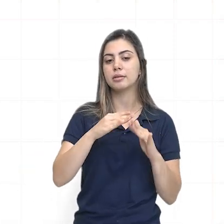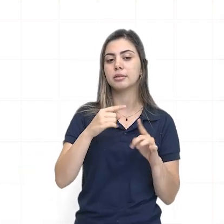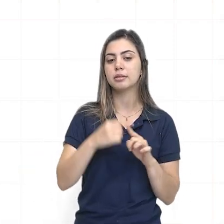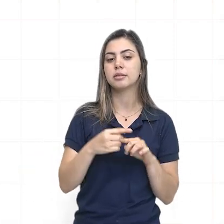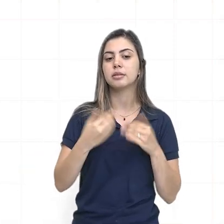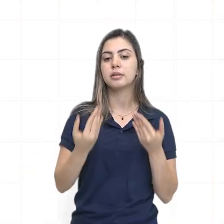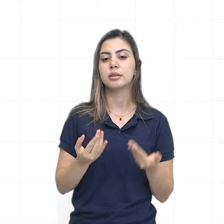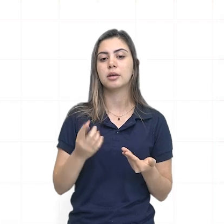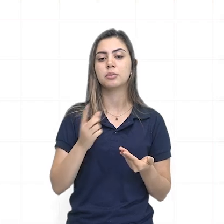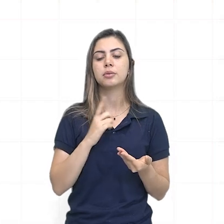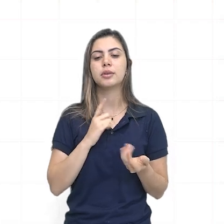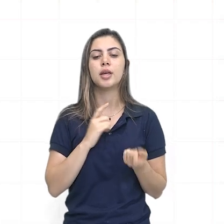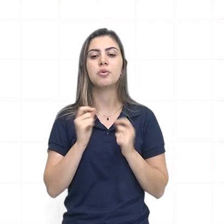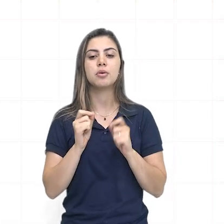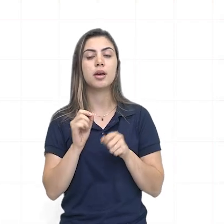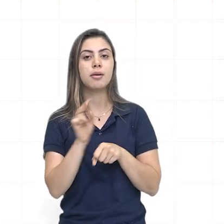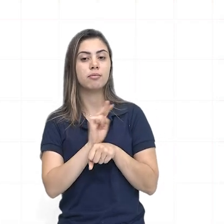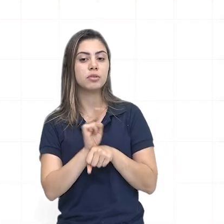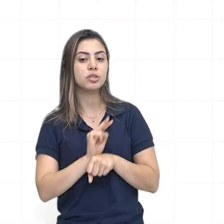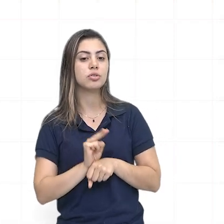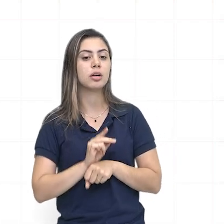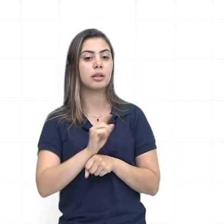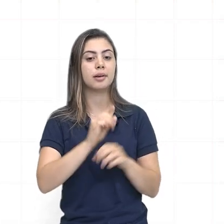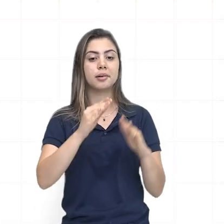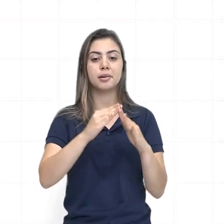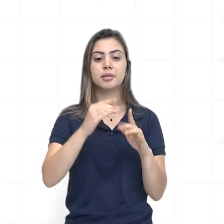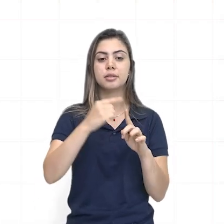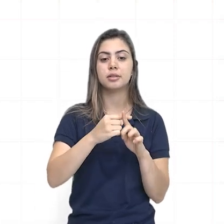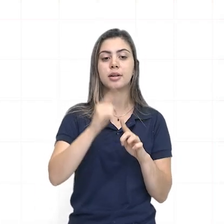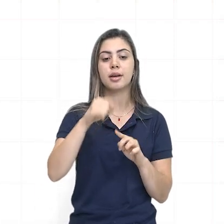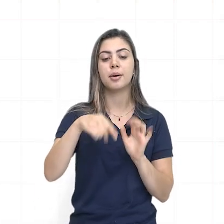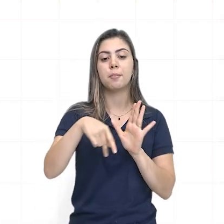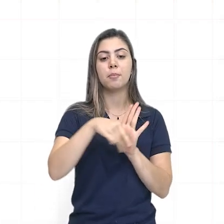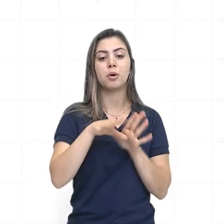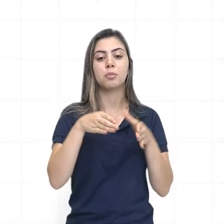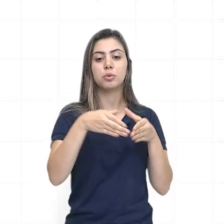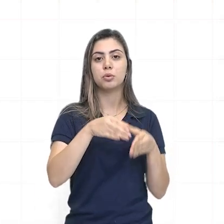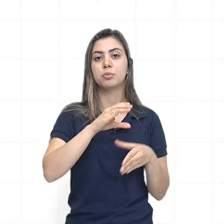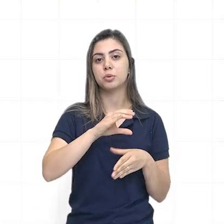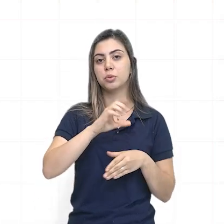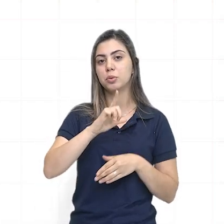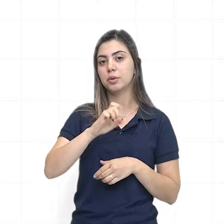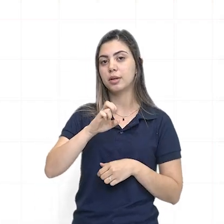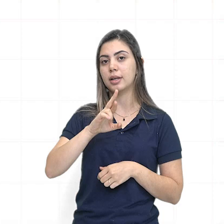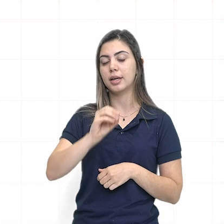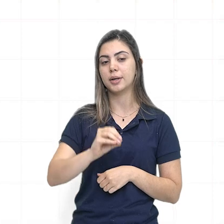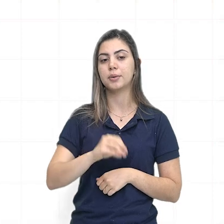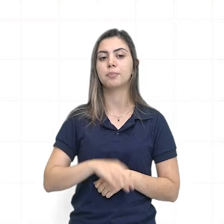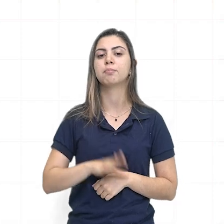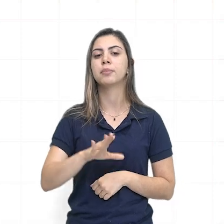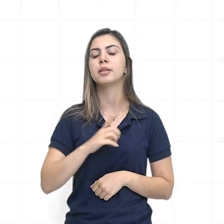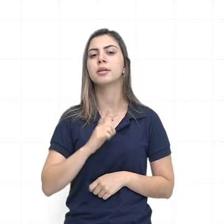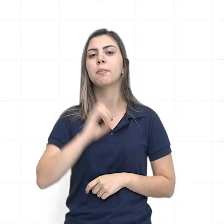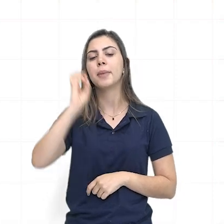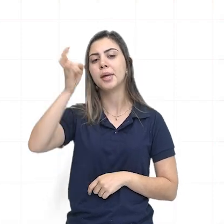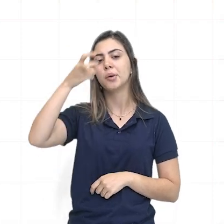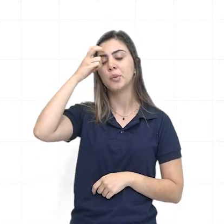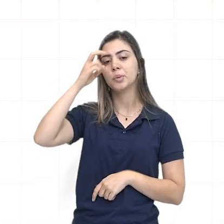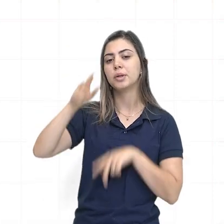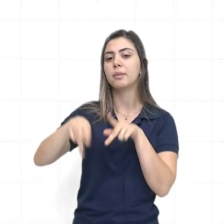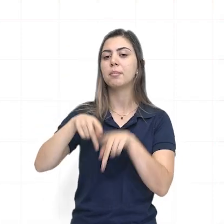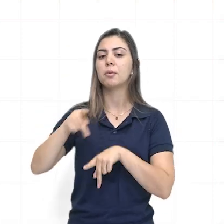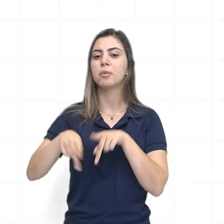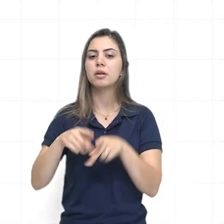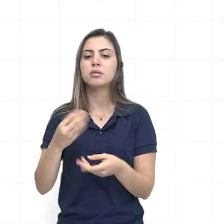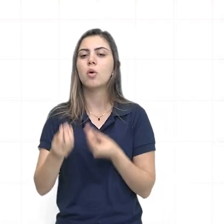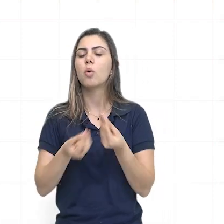predominantemente controlada pela igreja e destinada aos membros do clero. Você vai ter também uma cultura popular e que